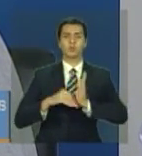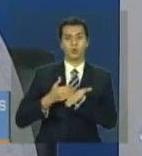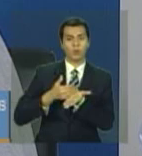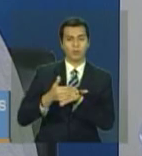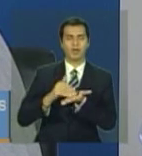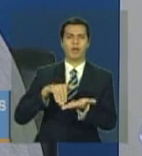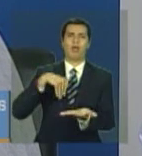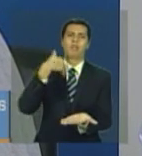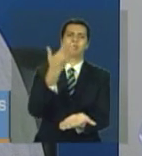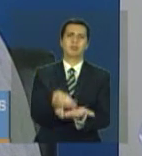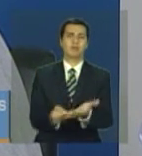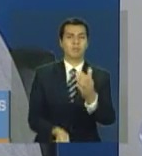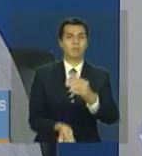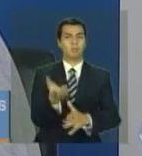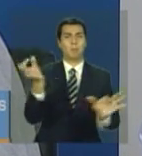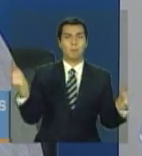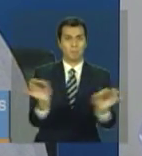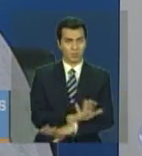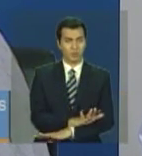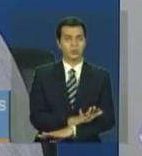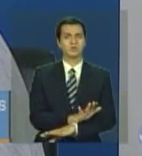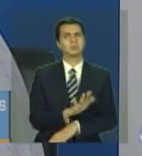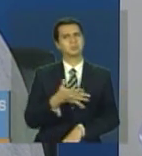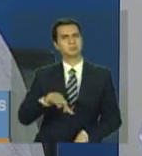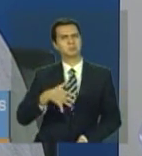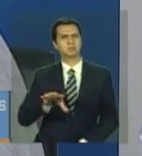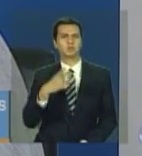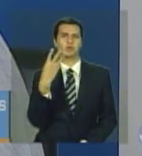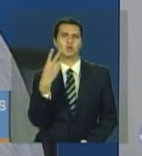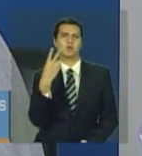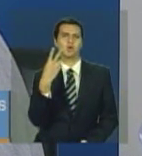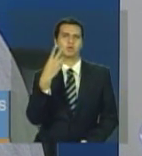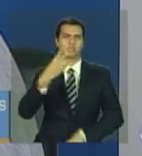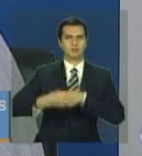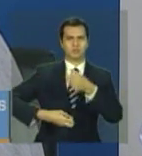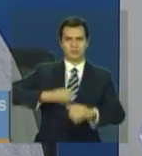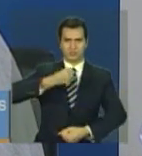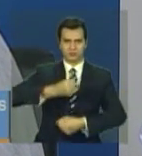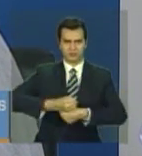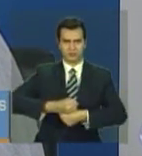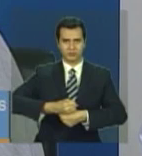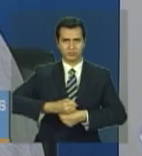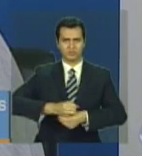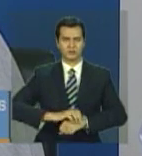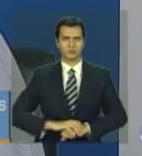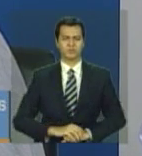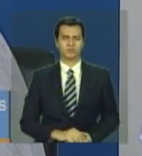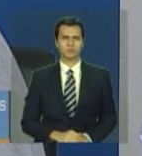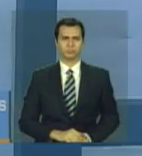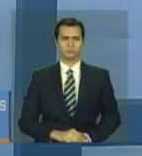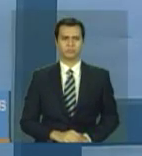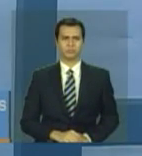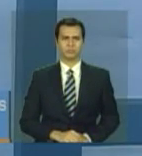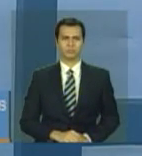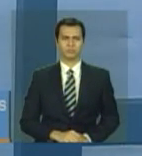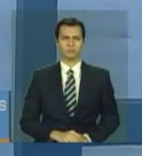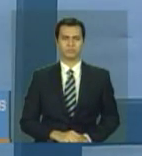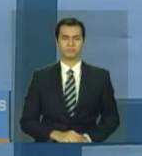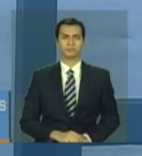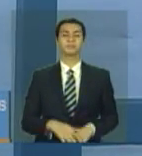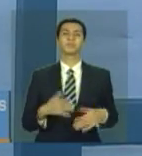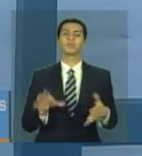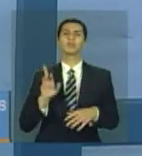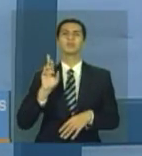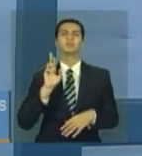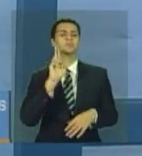e a implantação. Esse seria um tempo médio de implantação desses projetos. É uma demanda do município ou do